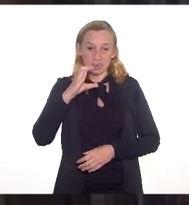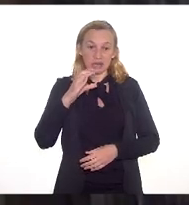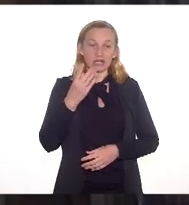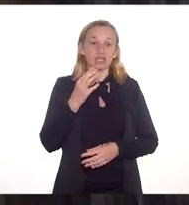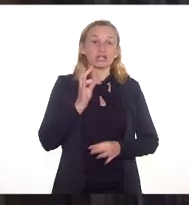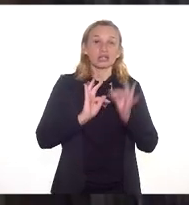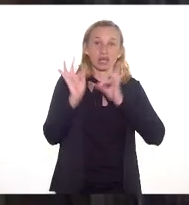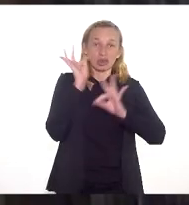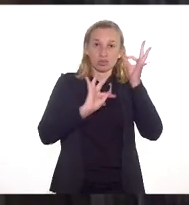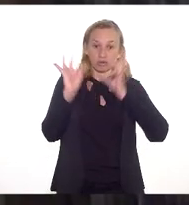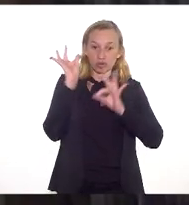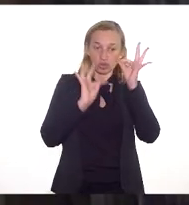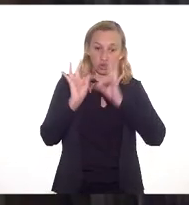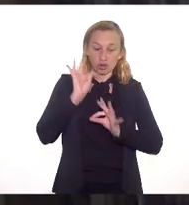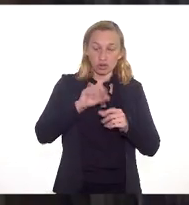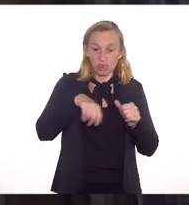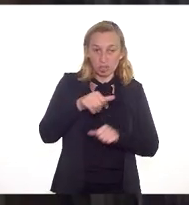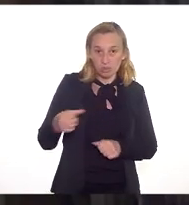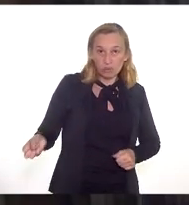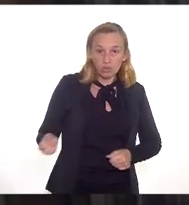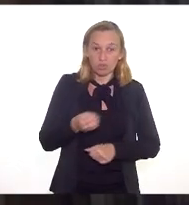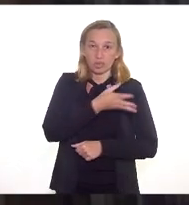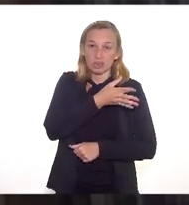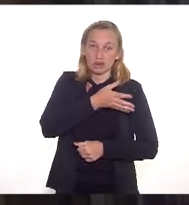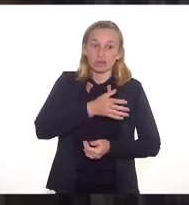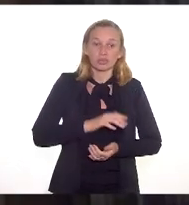Tecnologia, Inovação.